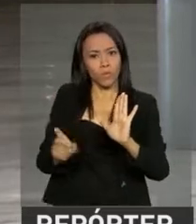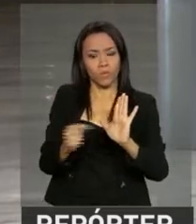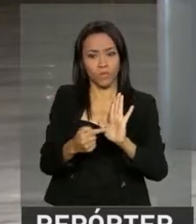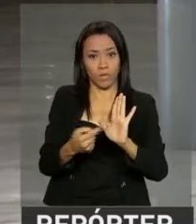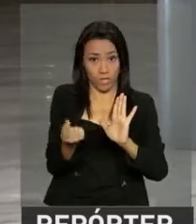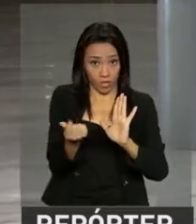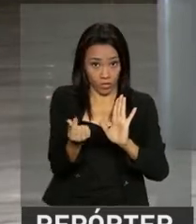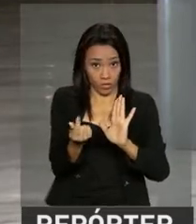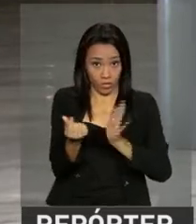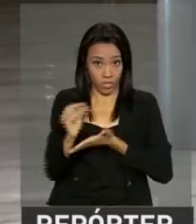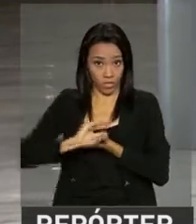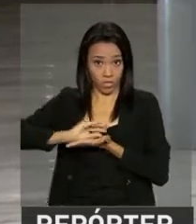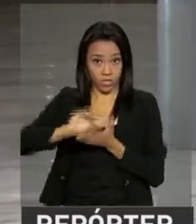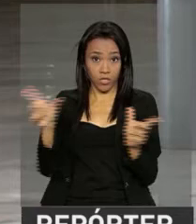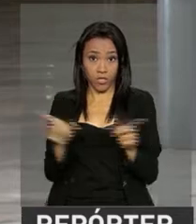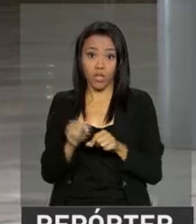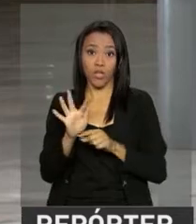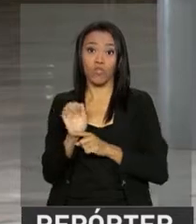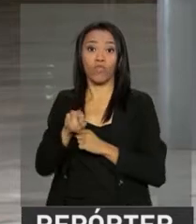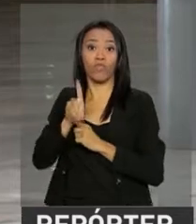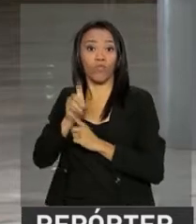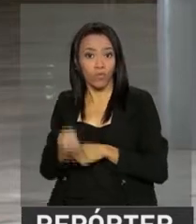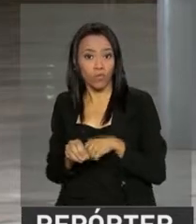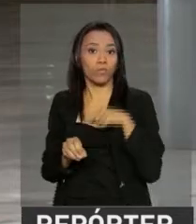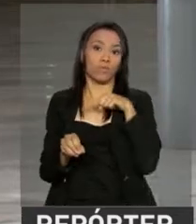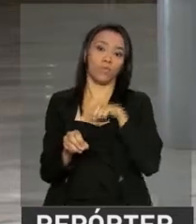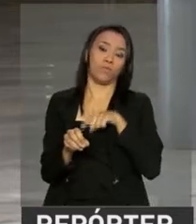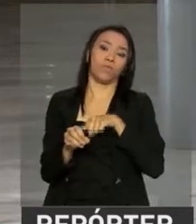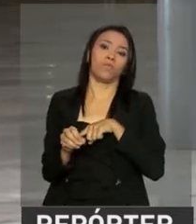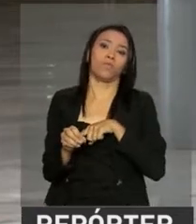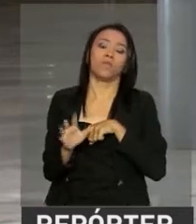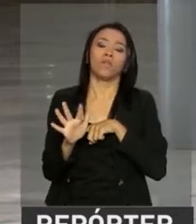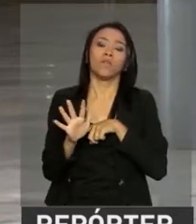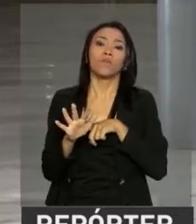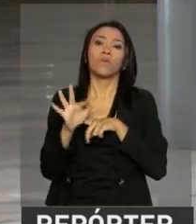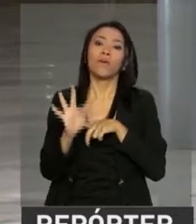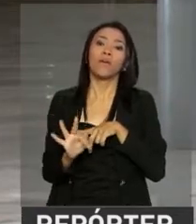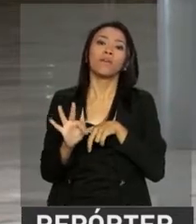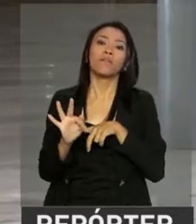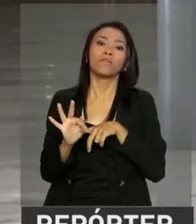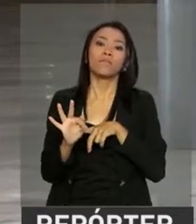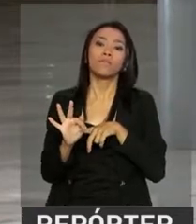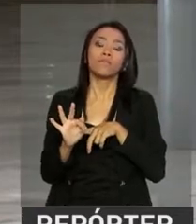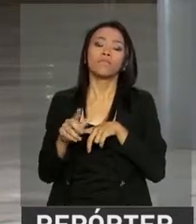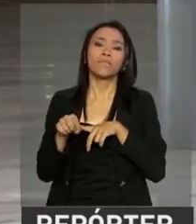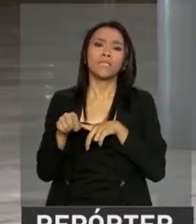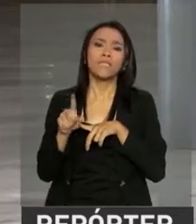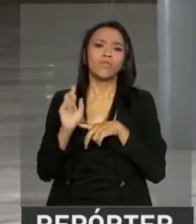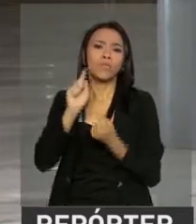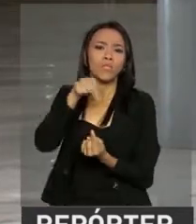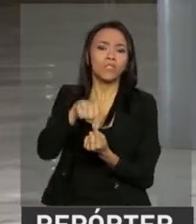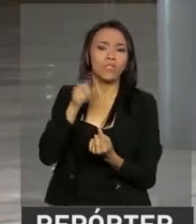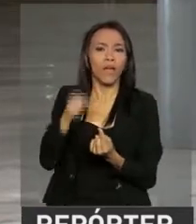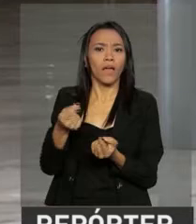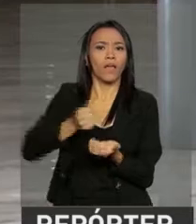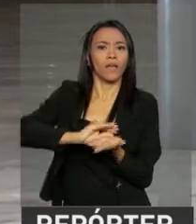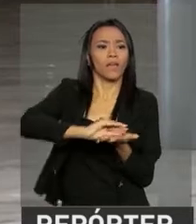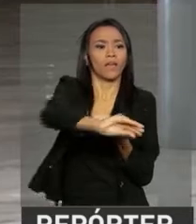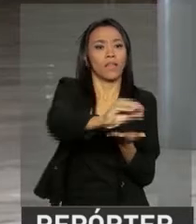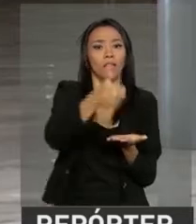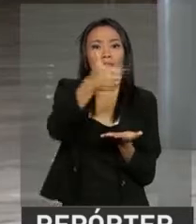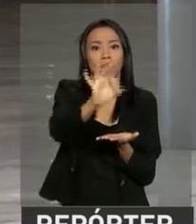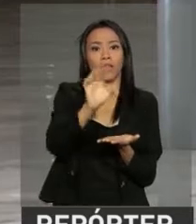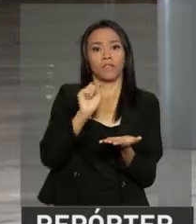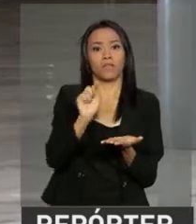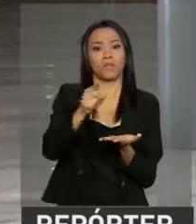recursos do fundo de garantia por tempo de serviço e tem a meta é de financiar a e 10 mil ônibus